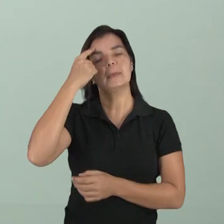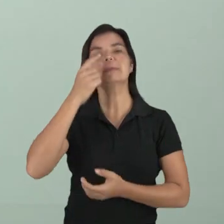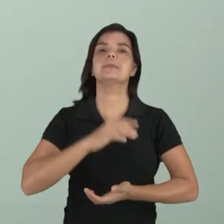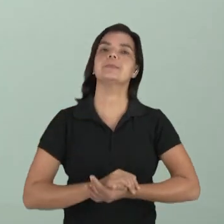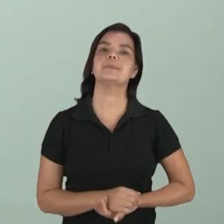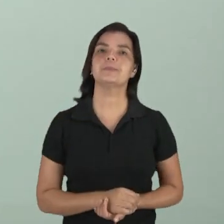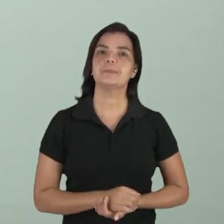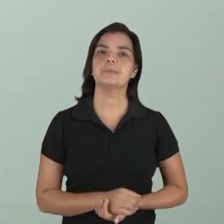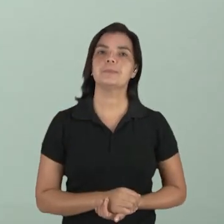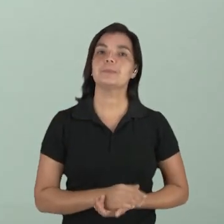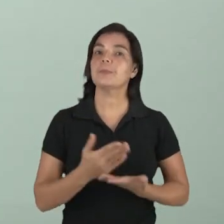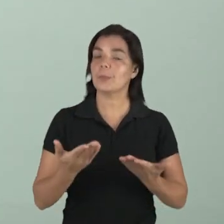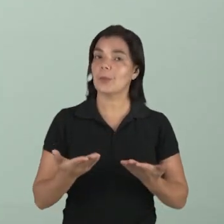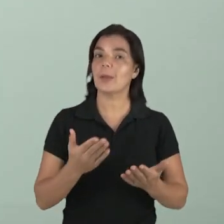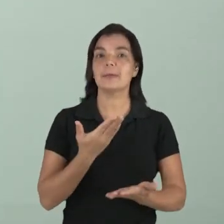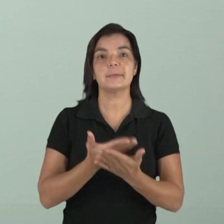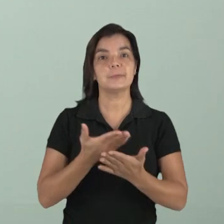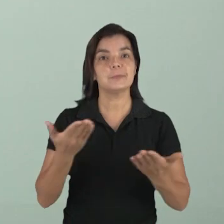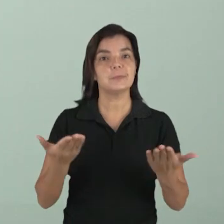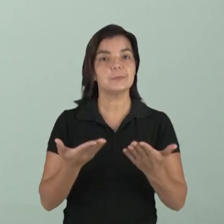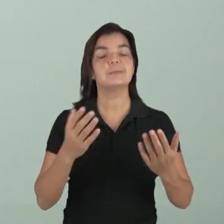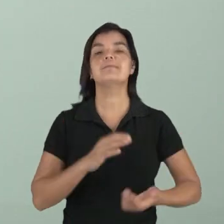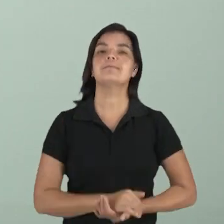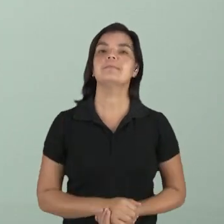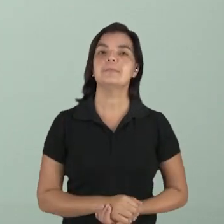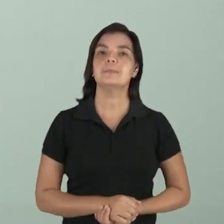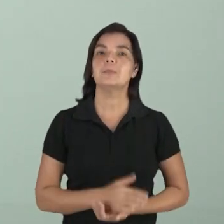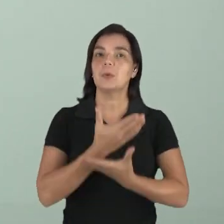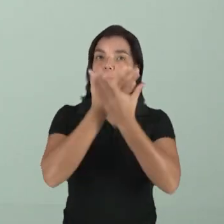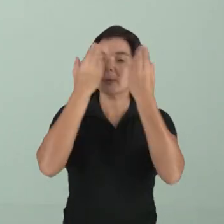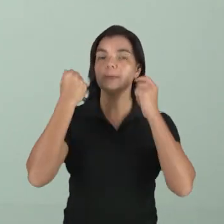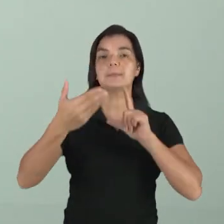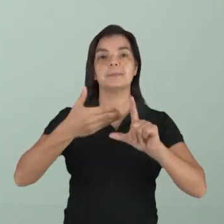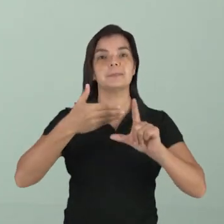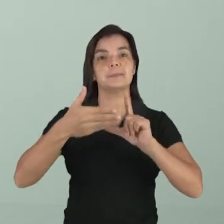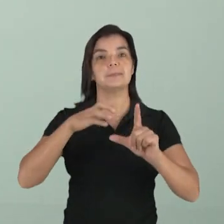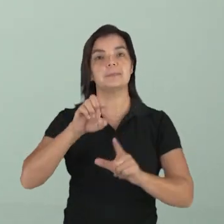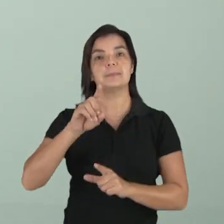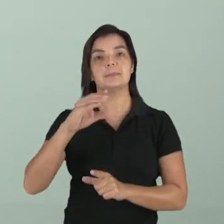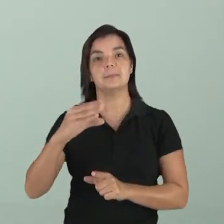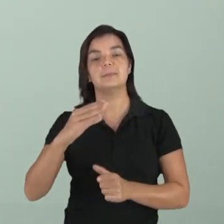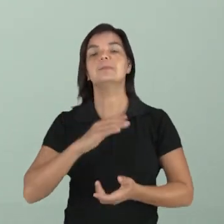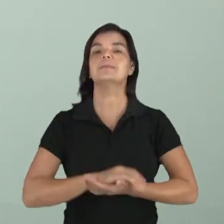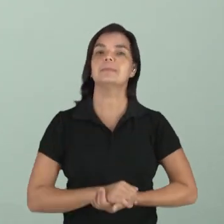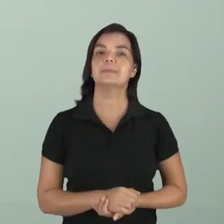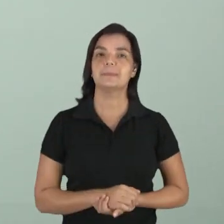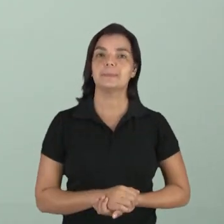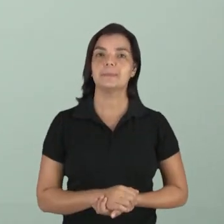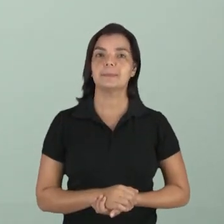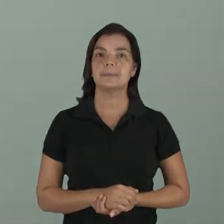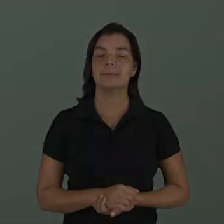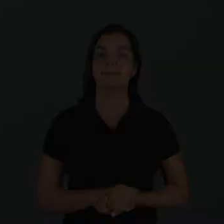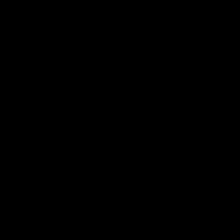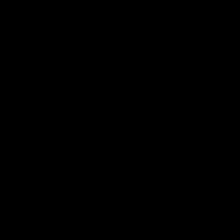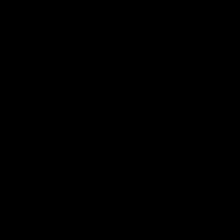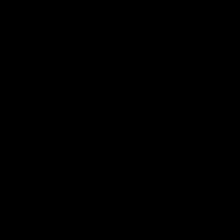reflexões. Essa foi a nossa aula de hoje. Não esqueçam de acessar a plataforma Eduque.